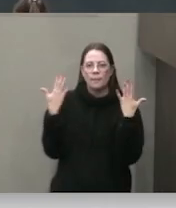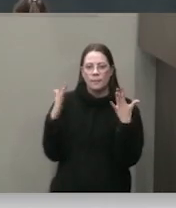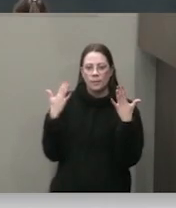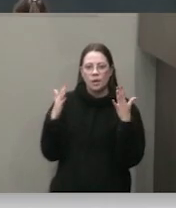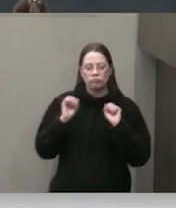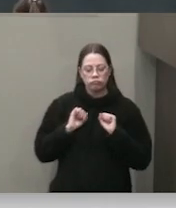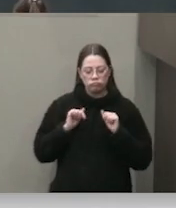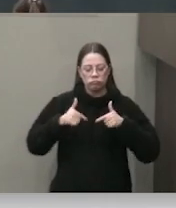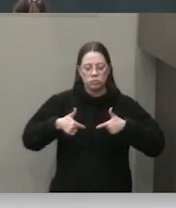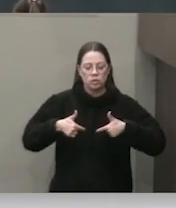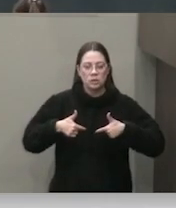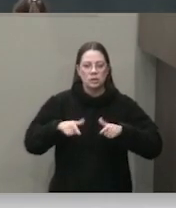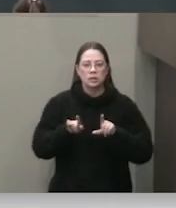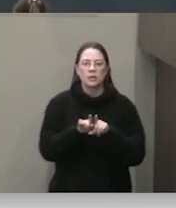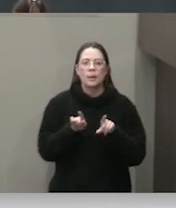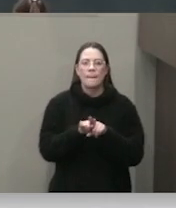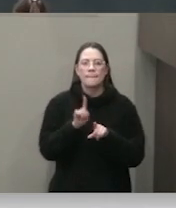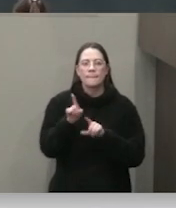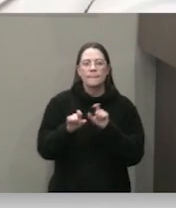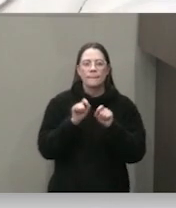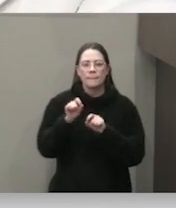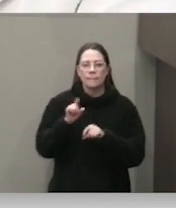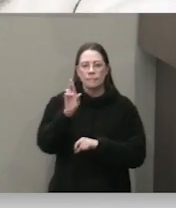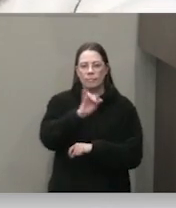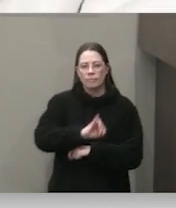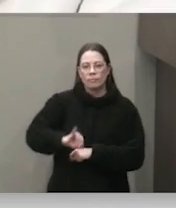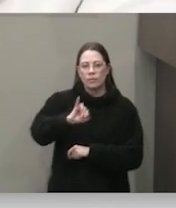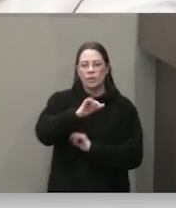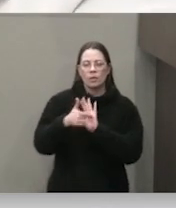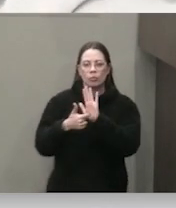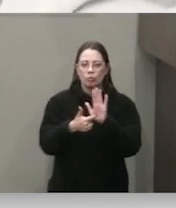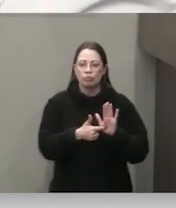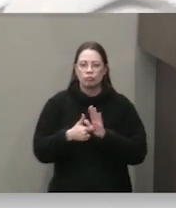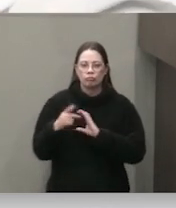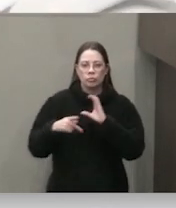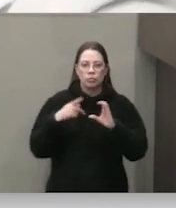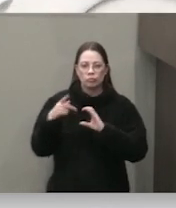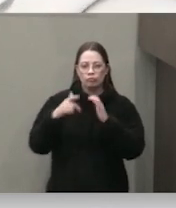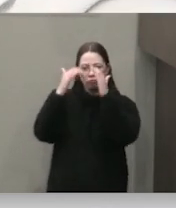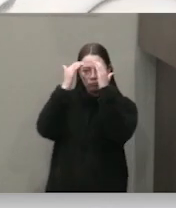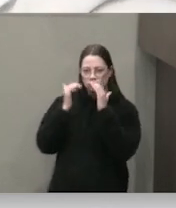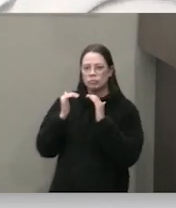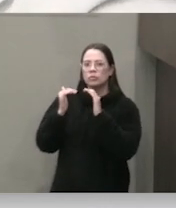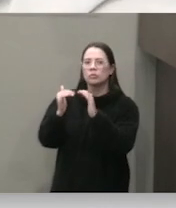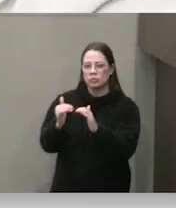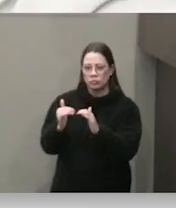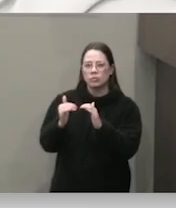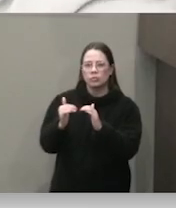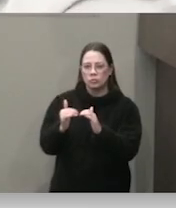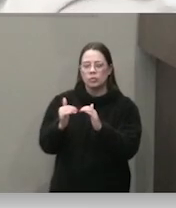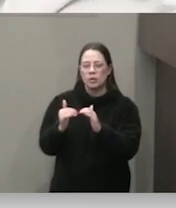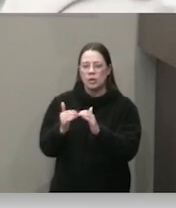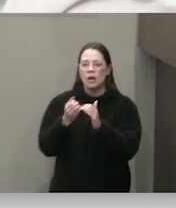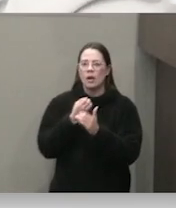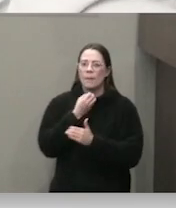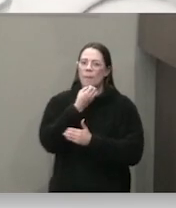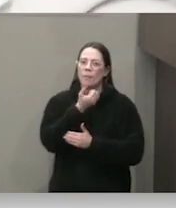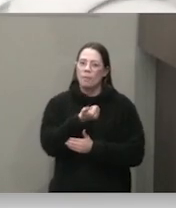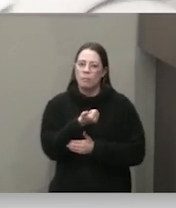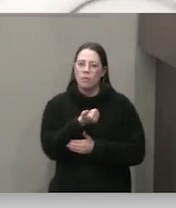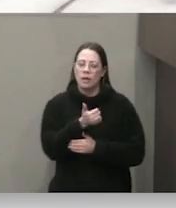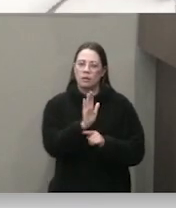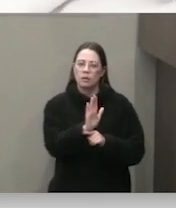seu posicionamento, vereador Iriel, e isso é muito importante, demonstra que a casa está seguindo pelo lado de trazer o benefício para o